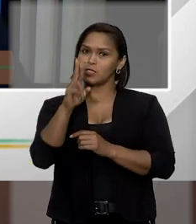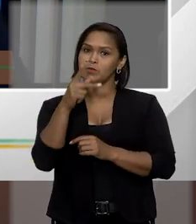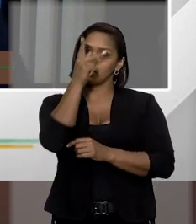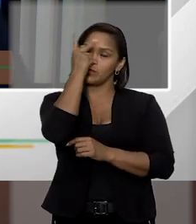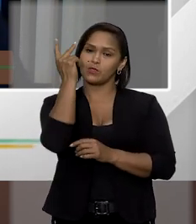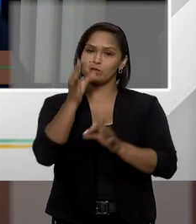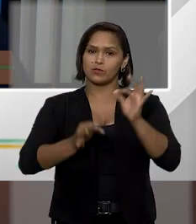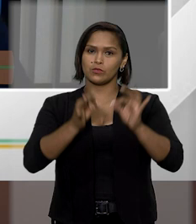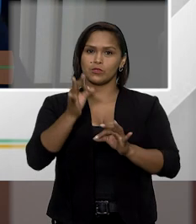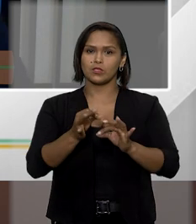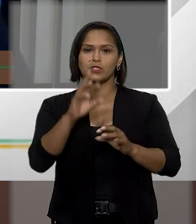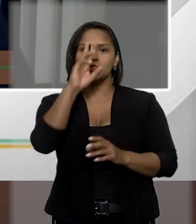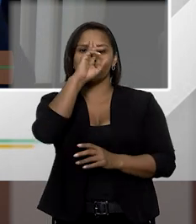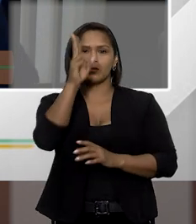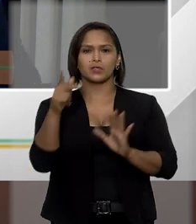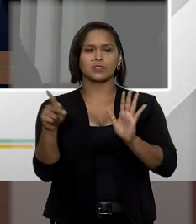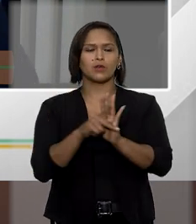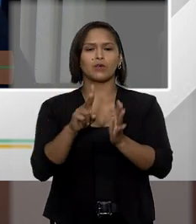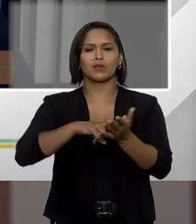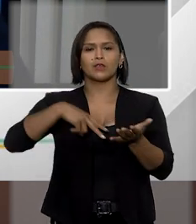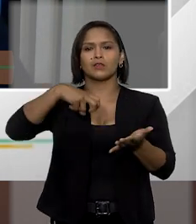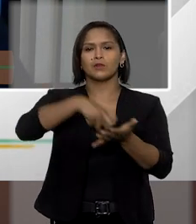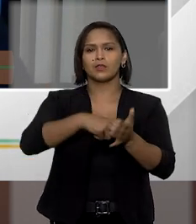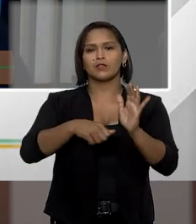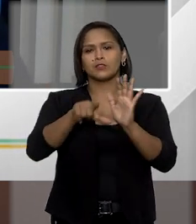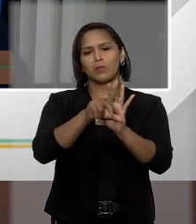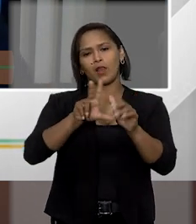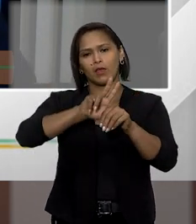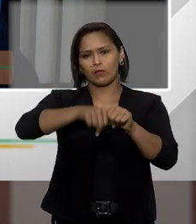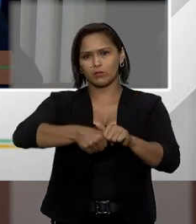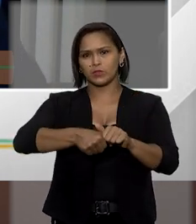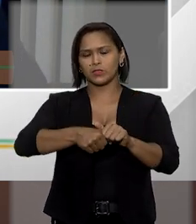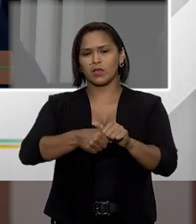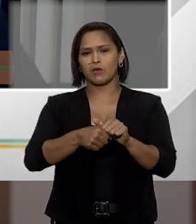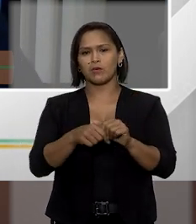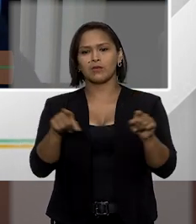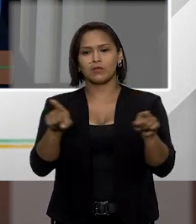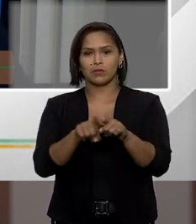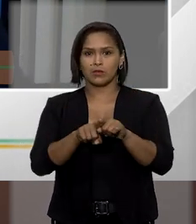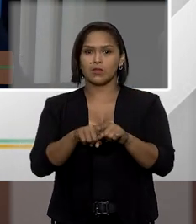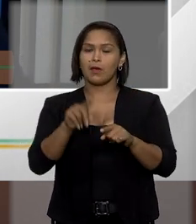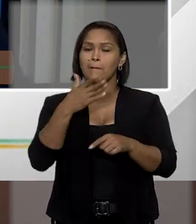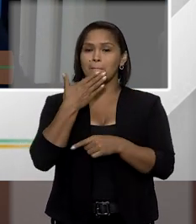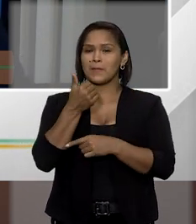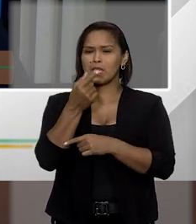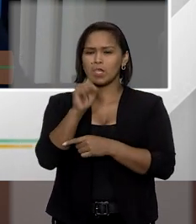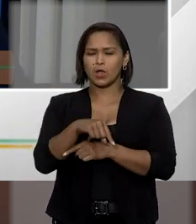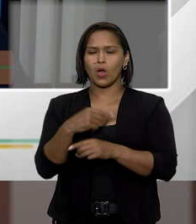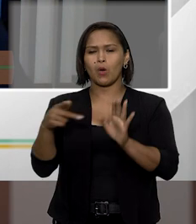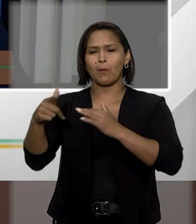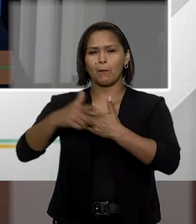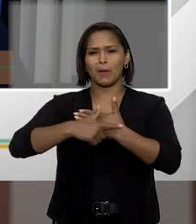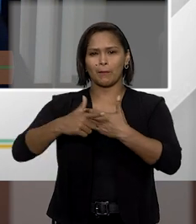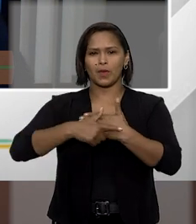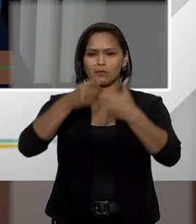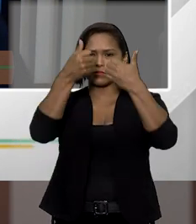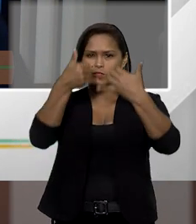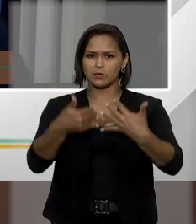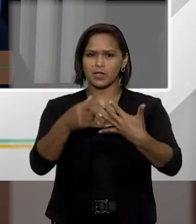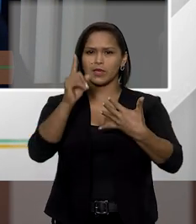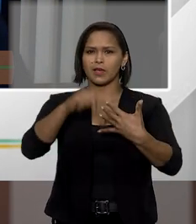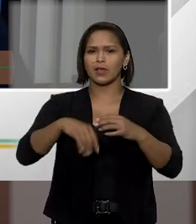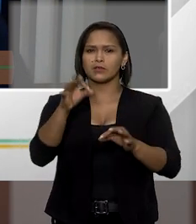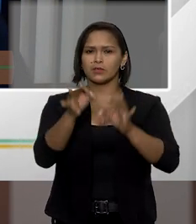da pessoa jurídica ou da responsabilização criminal por meio de uma lei anticorrupção, de maneira inclusive a depurar melhor o papel do compliance